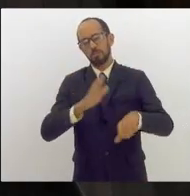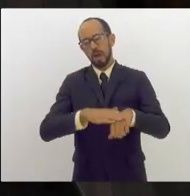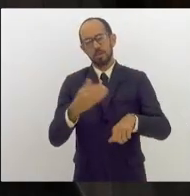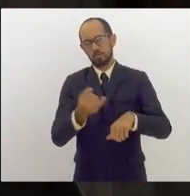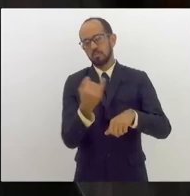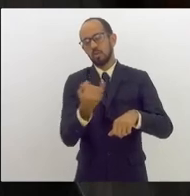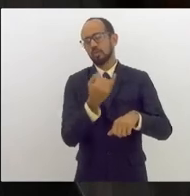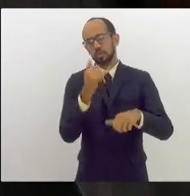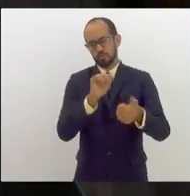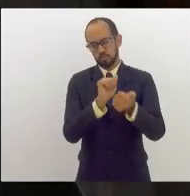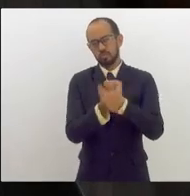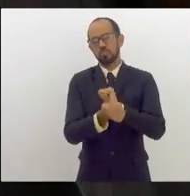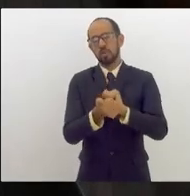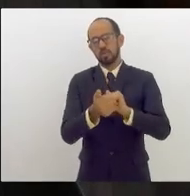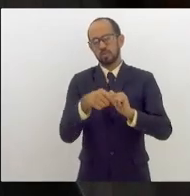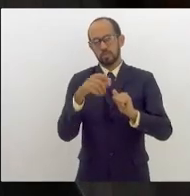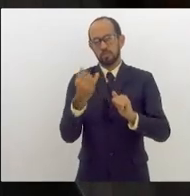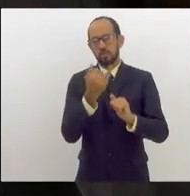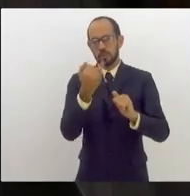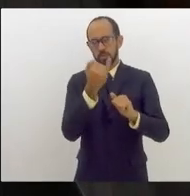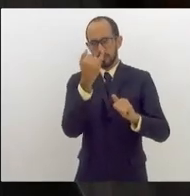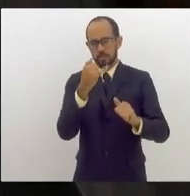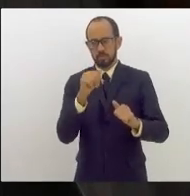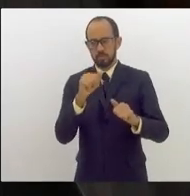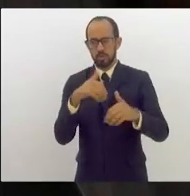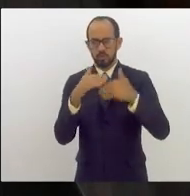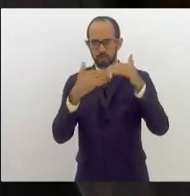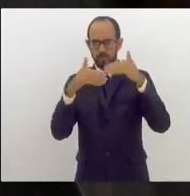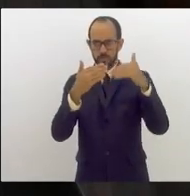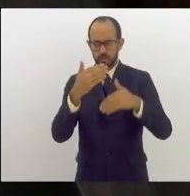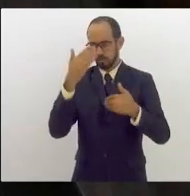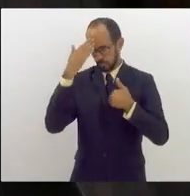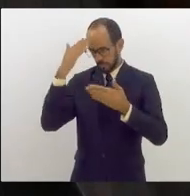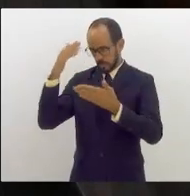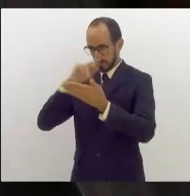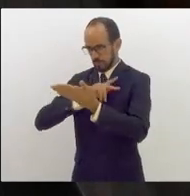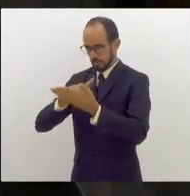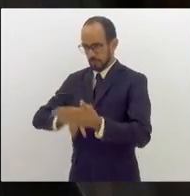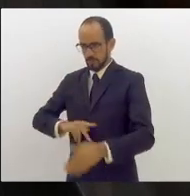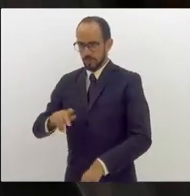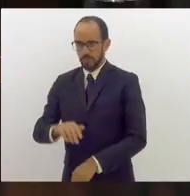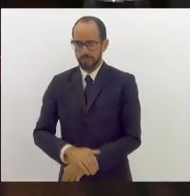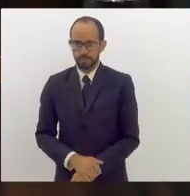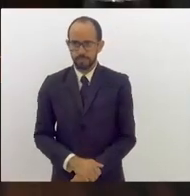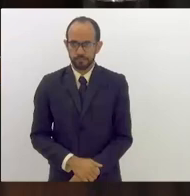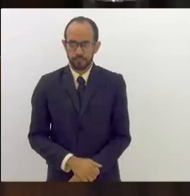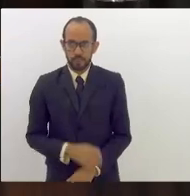fundamental para o nosso Turismo para o nosso desenvolvimento Muito obrigado senhora Presidente Deputado